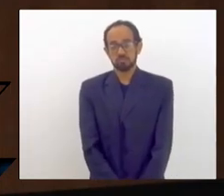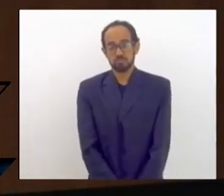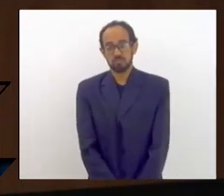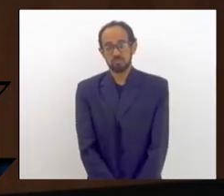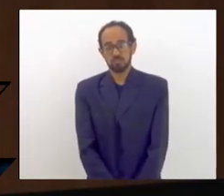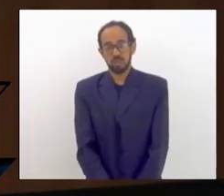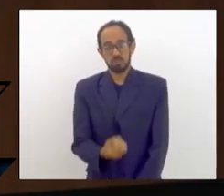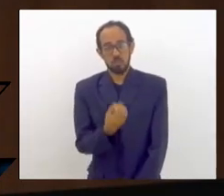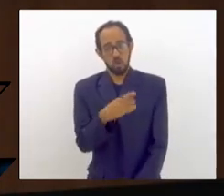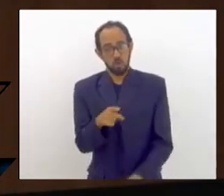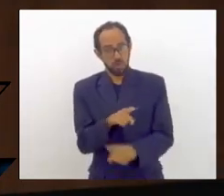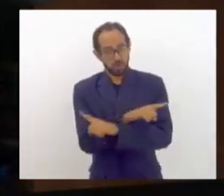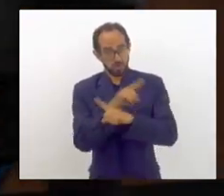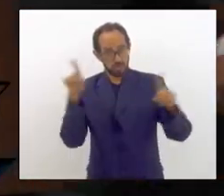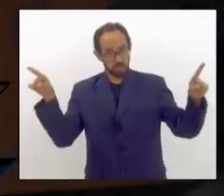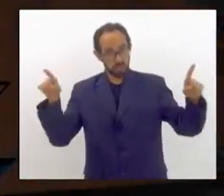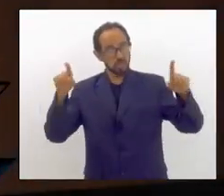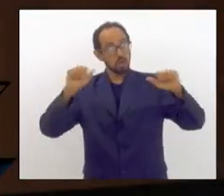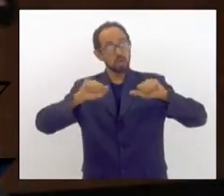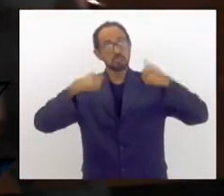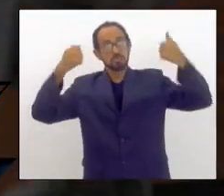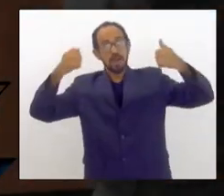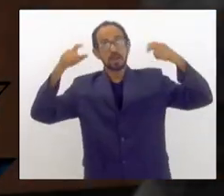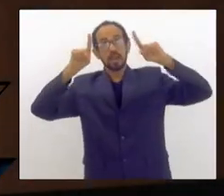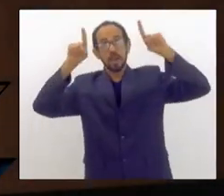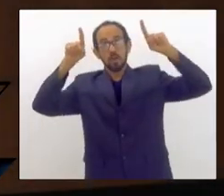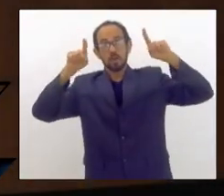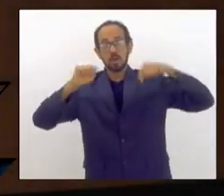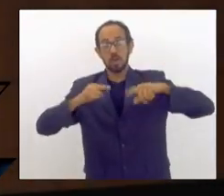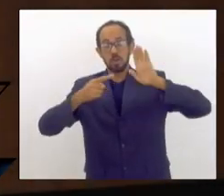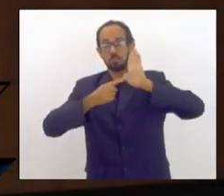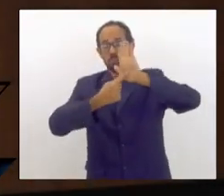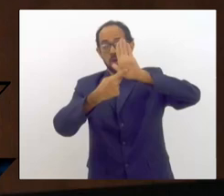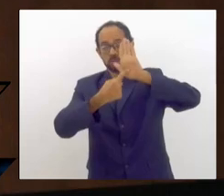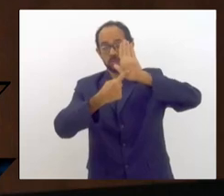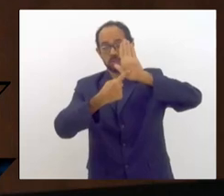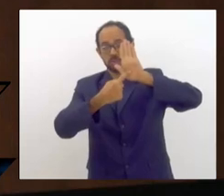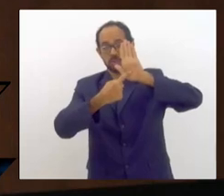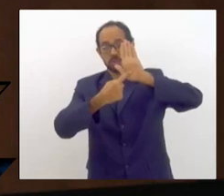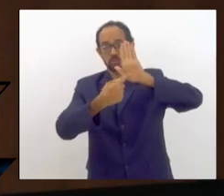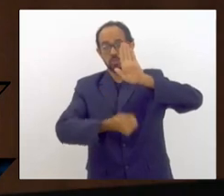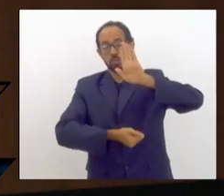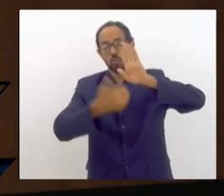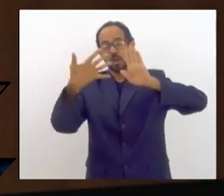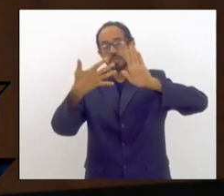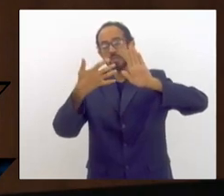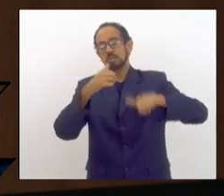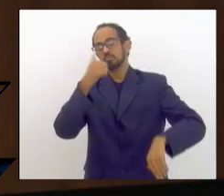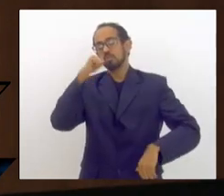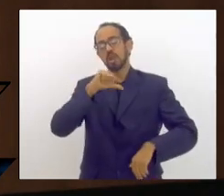bom aqui que esse painel mostre quem foram as mulheres favoráveis ao machista, pô.